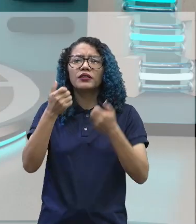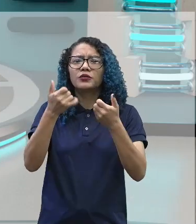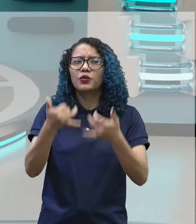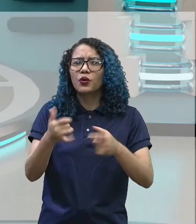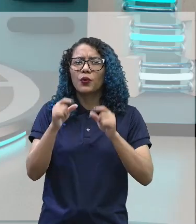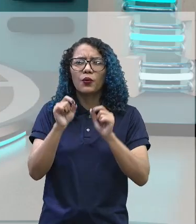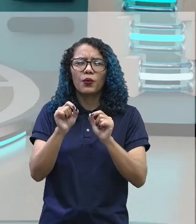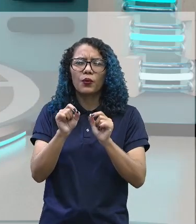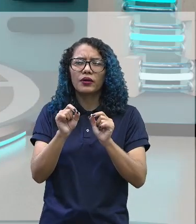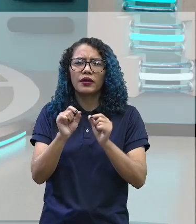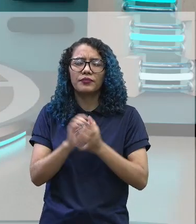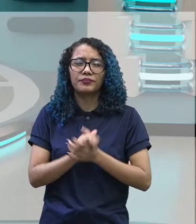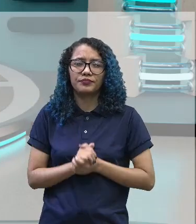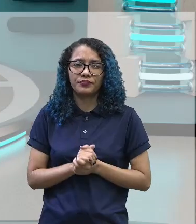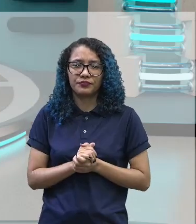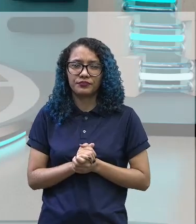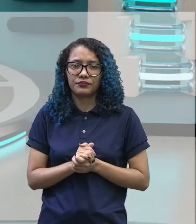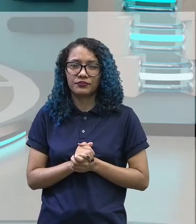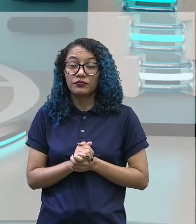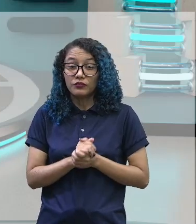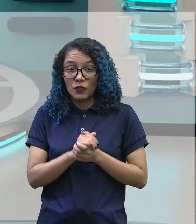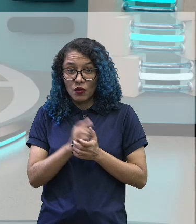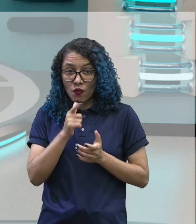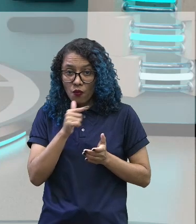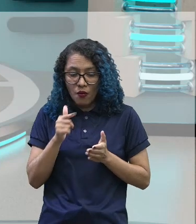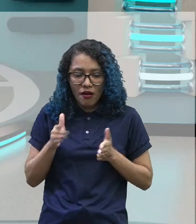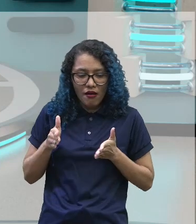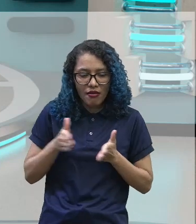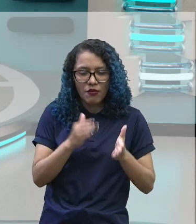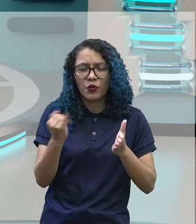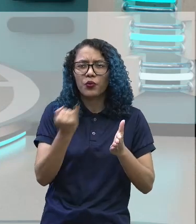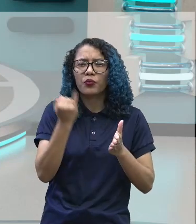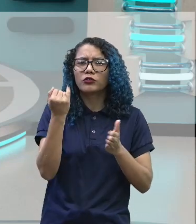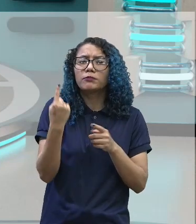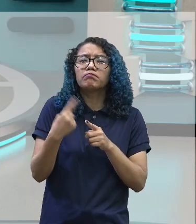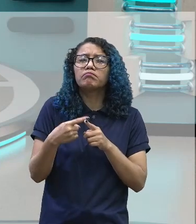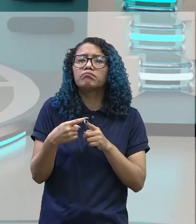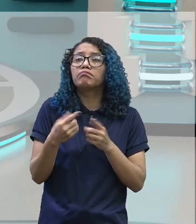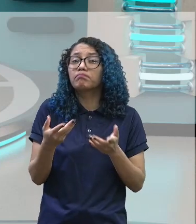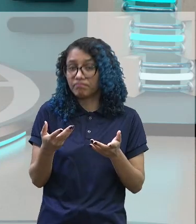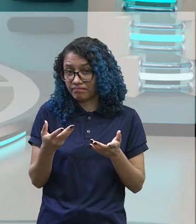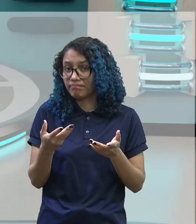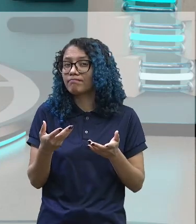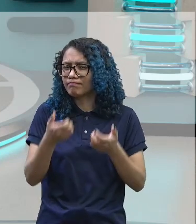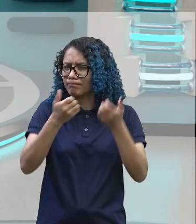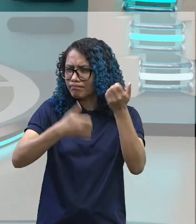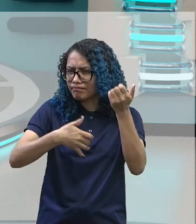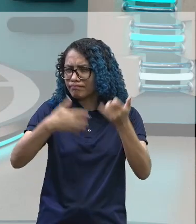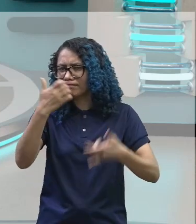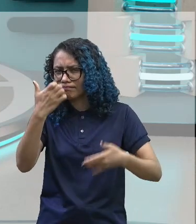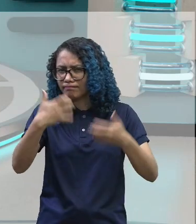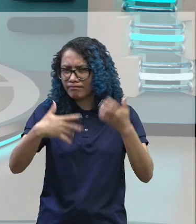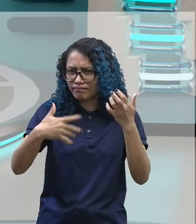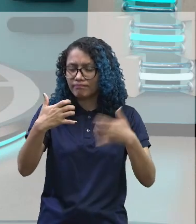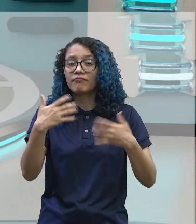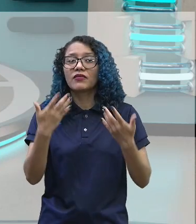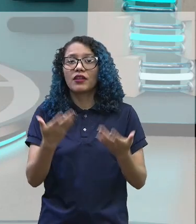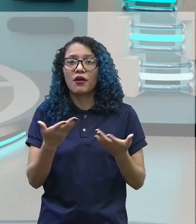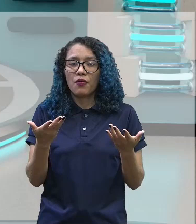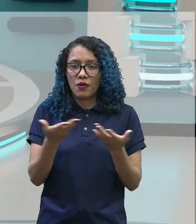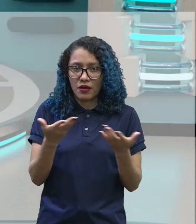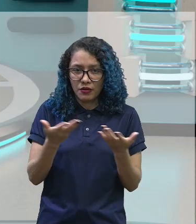a importância do rio. Agora, baseado nessa aula